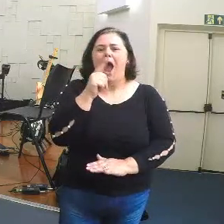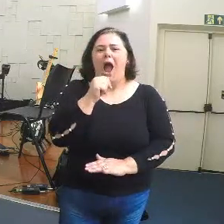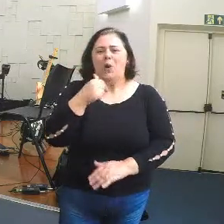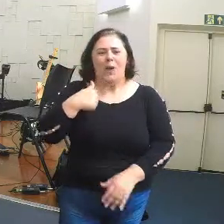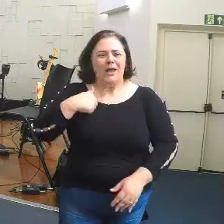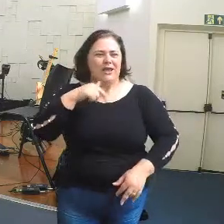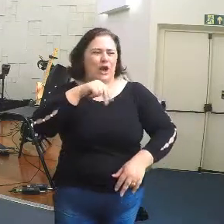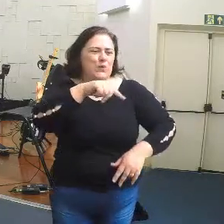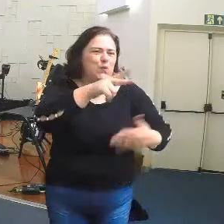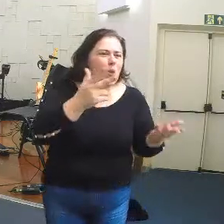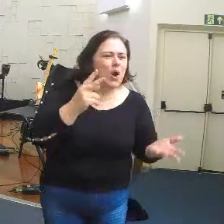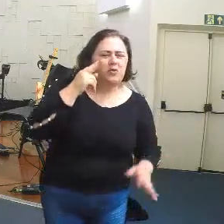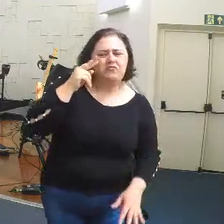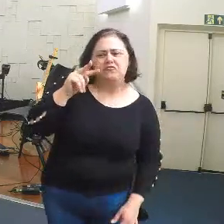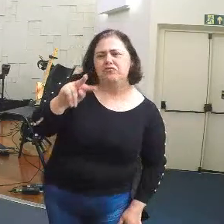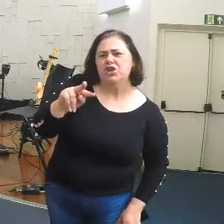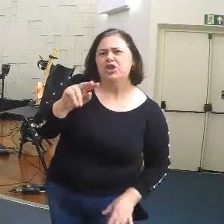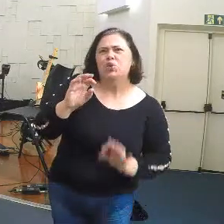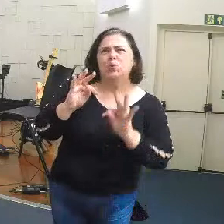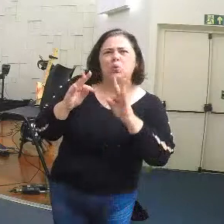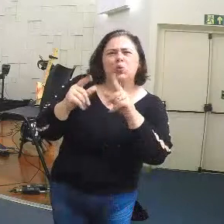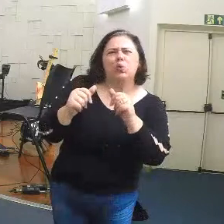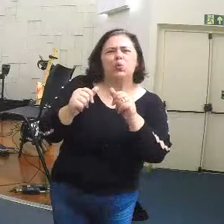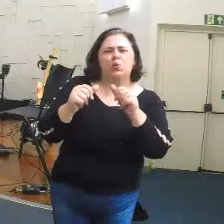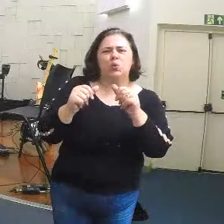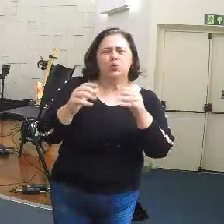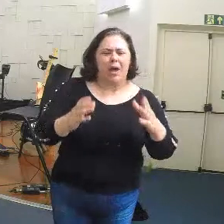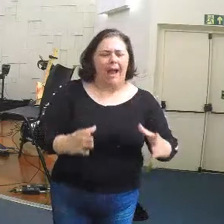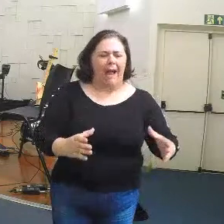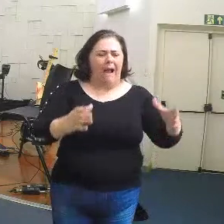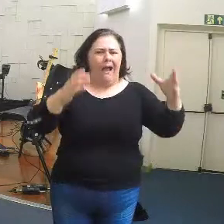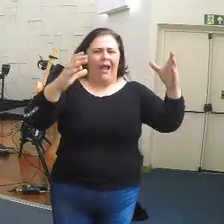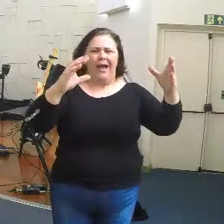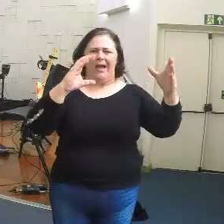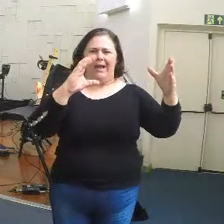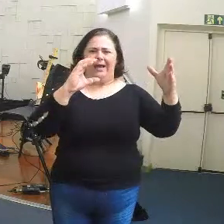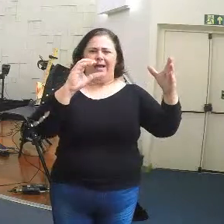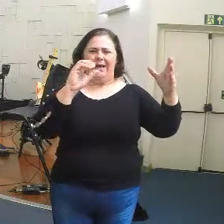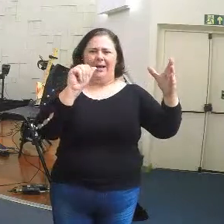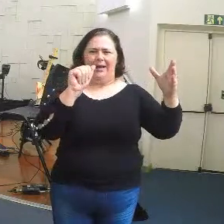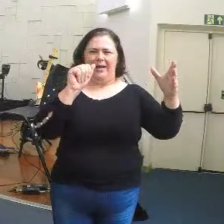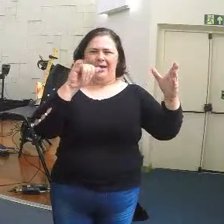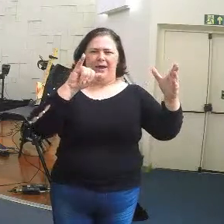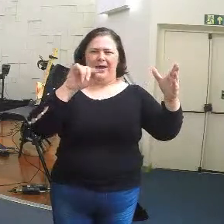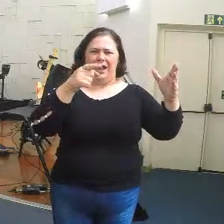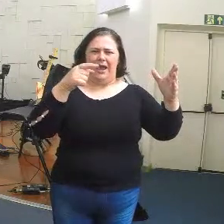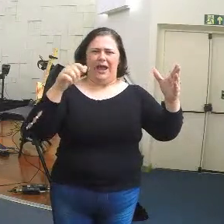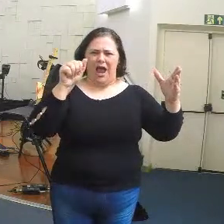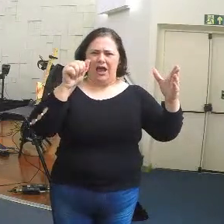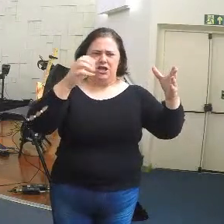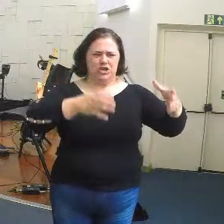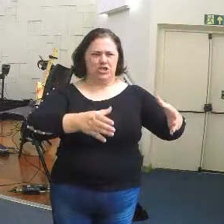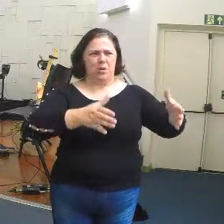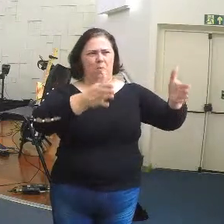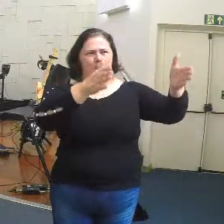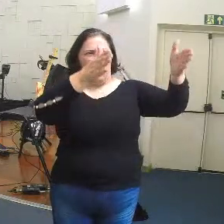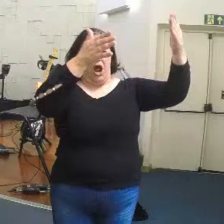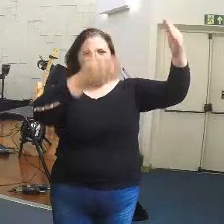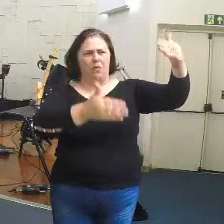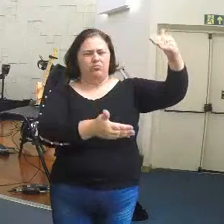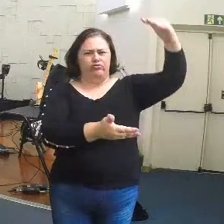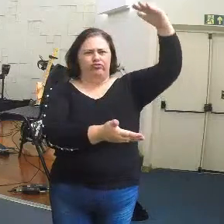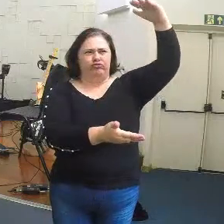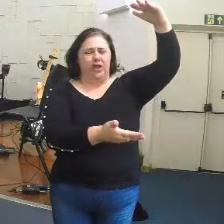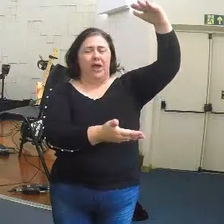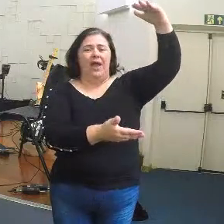lá e vi quando foi feito o tanque, né, a pequena contenção para que aquela água pudesse se manter no nível ali para poder descer